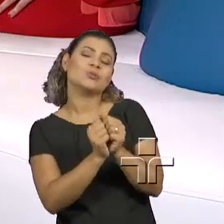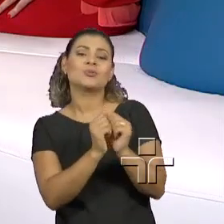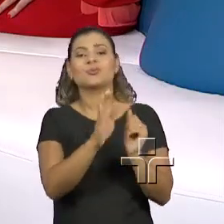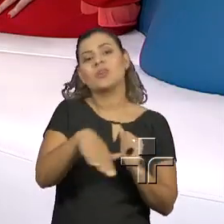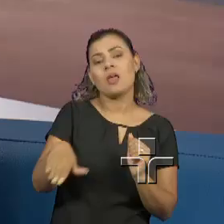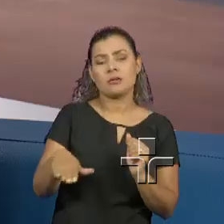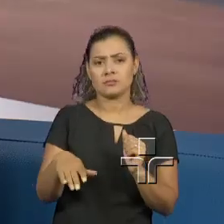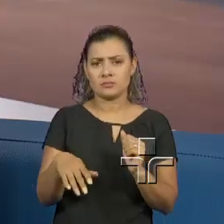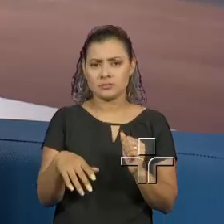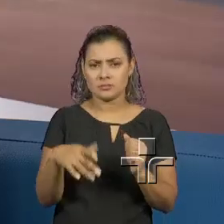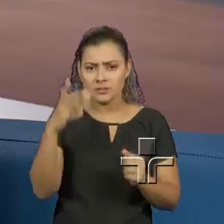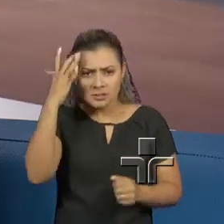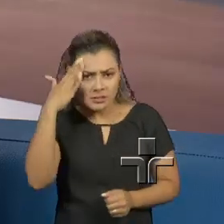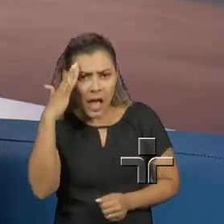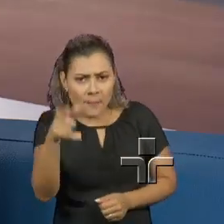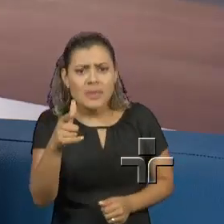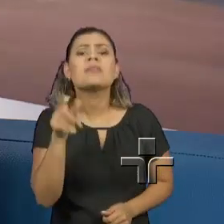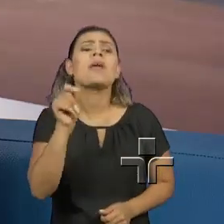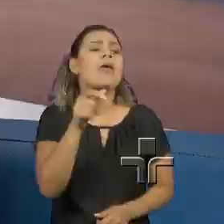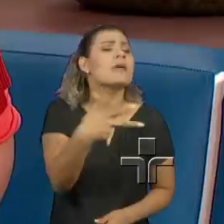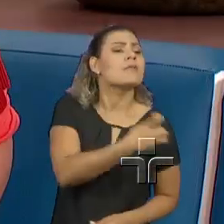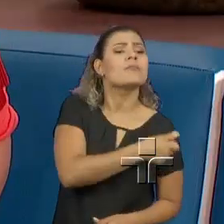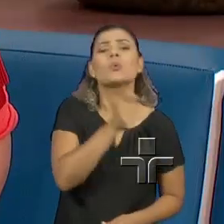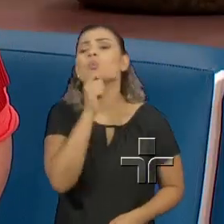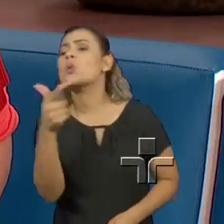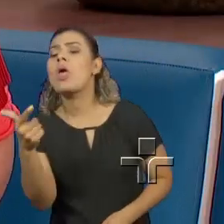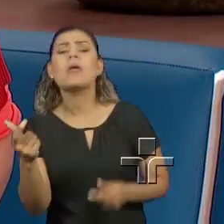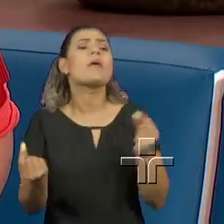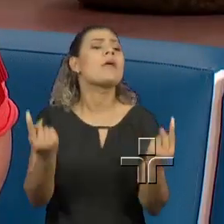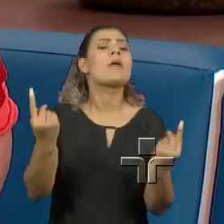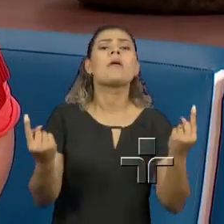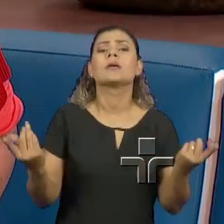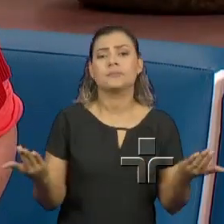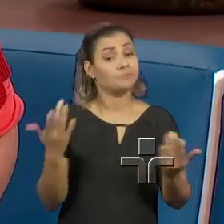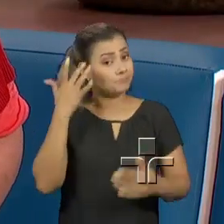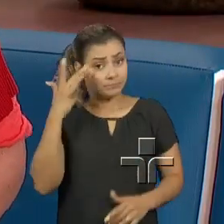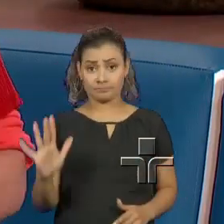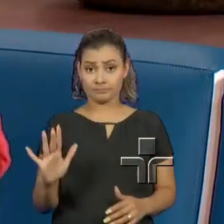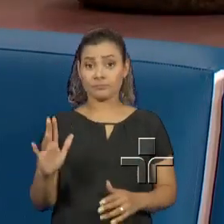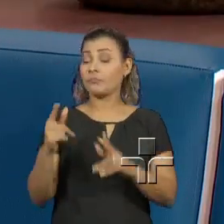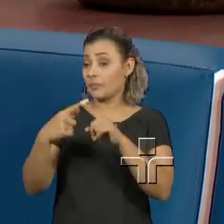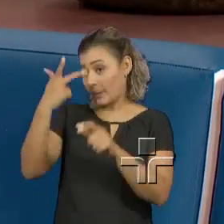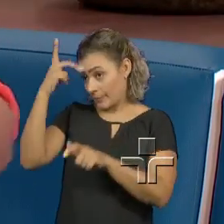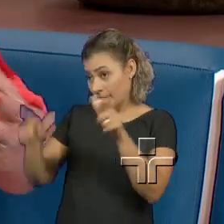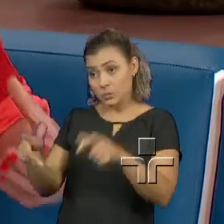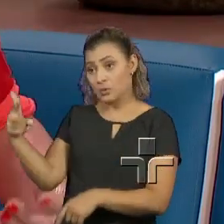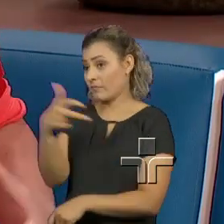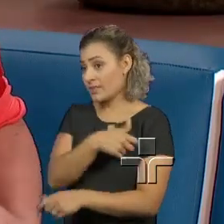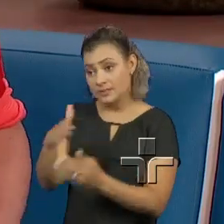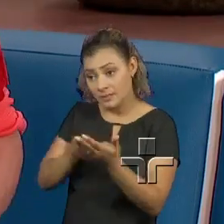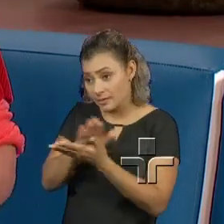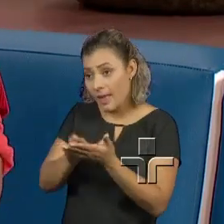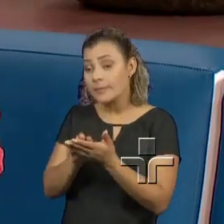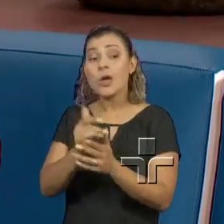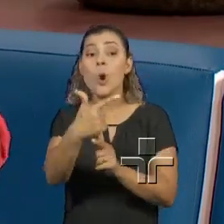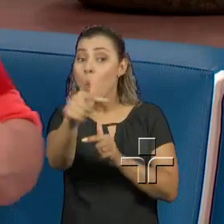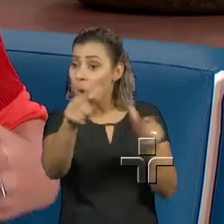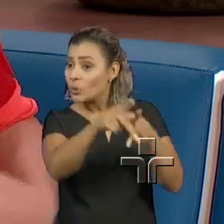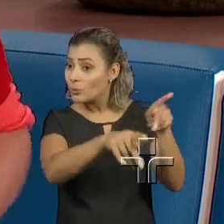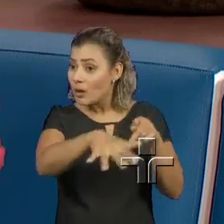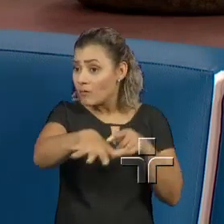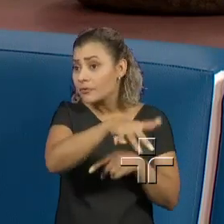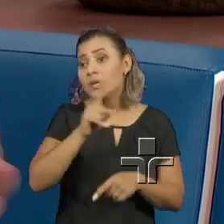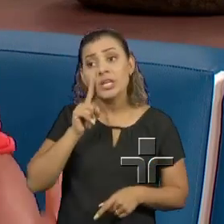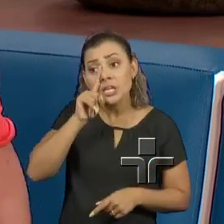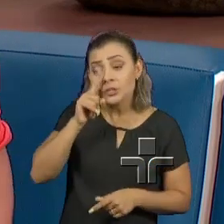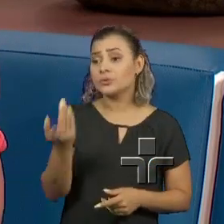você está vacinado ou você não está. Então, é difícil, sim, né? Sim, porque essas pessoas que não vacinam os filhos estão colocando outras pessoas em